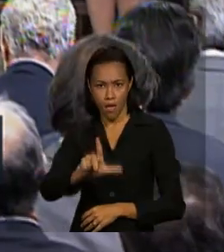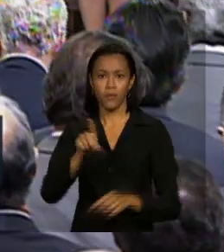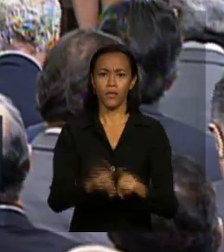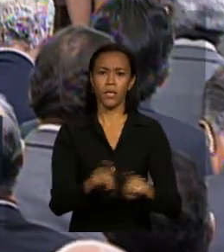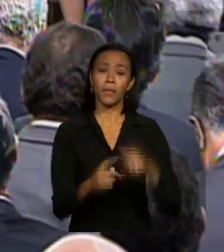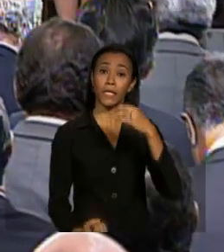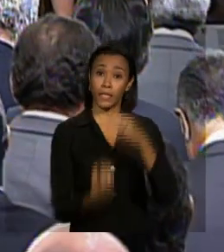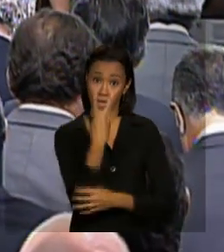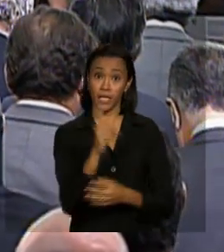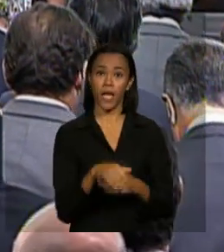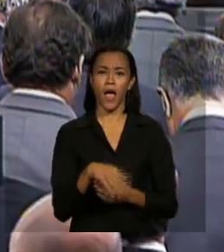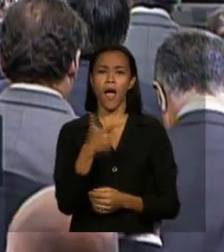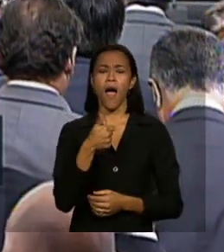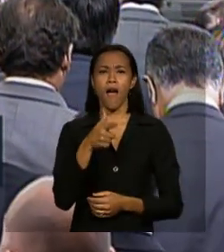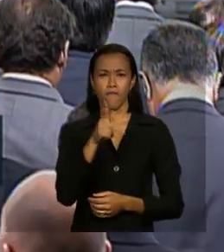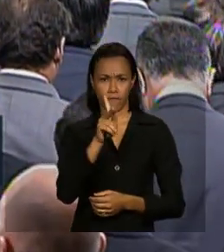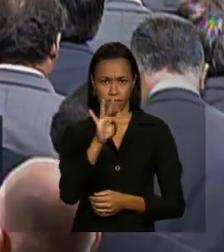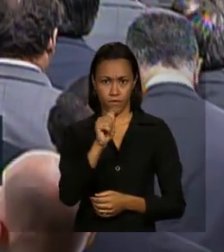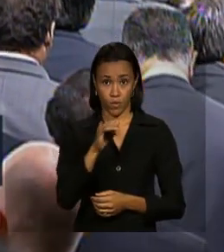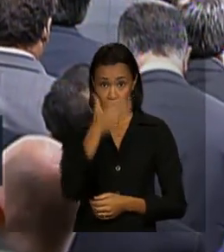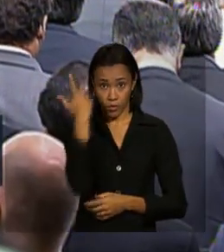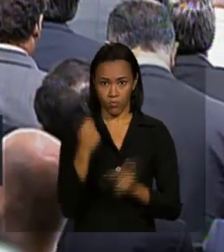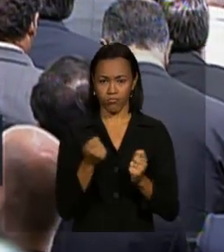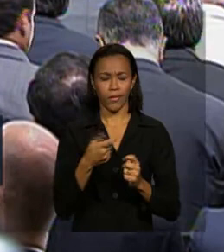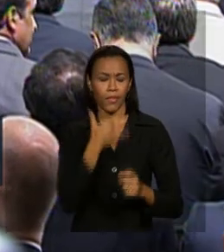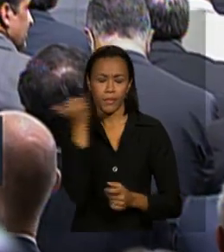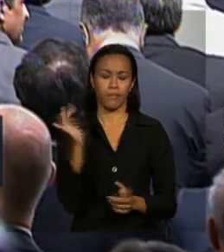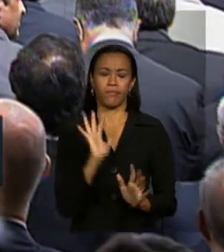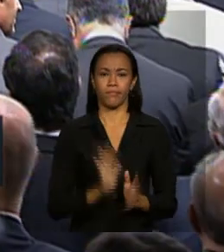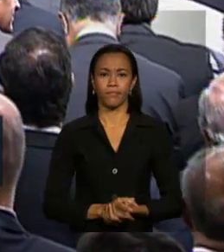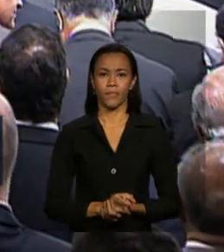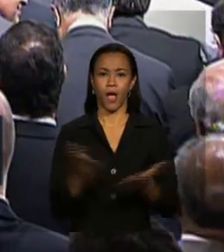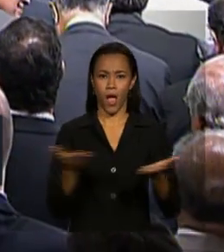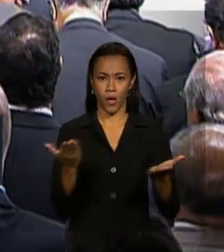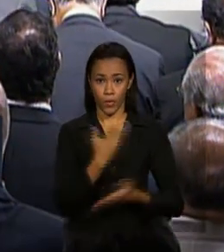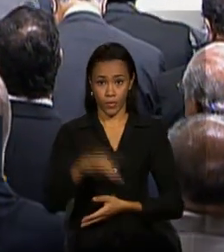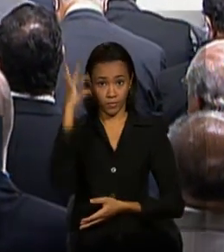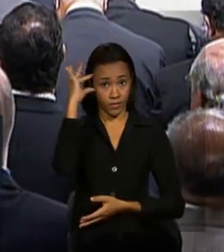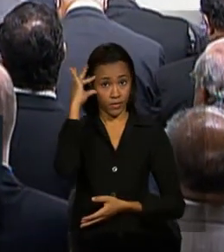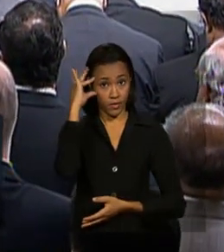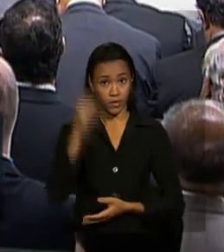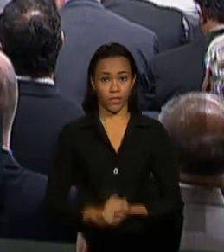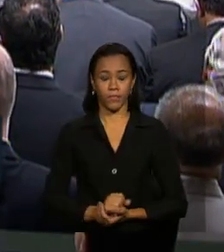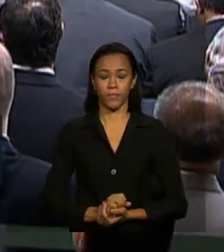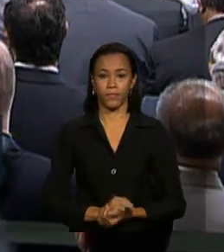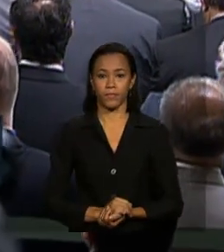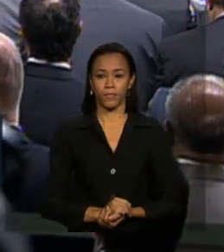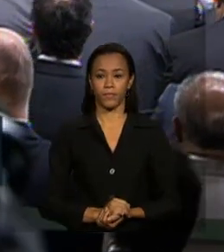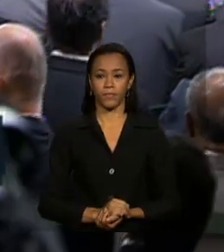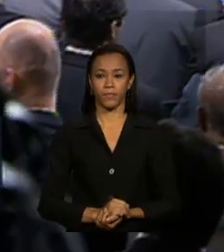cria a figura do operador Ferroviário Independente com a palavra senhora Presidenta da